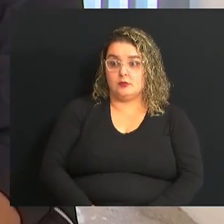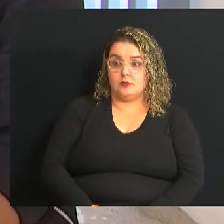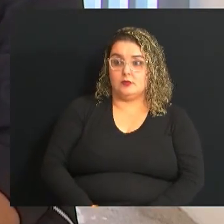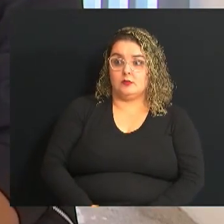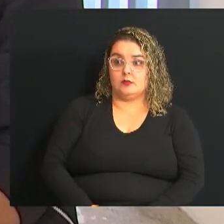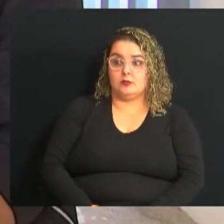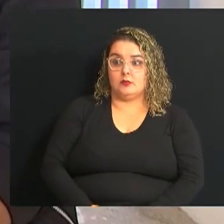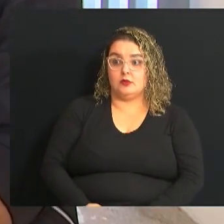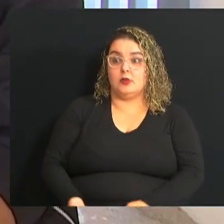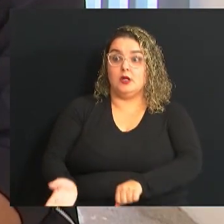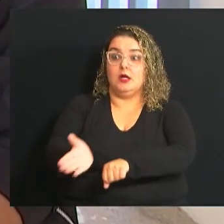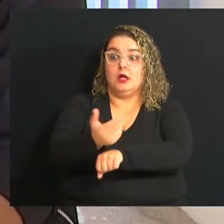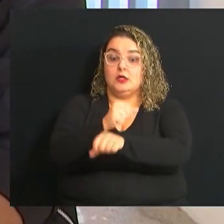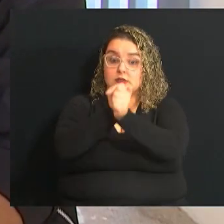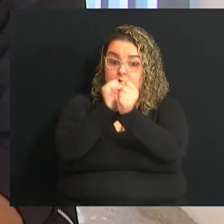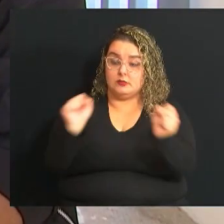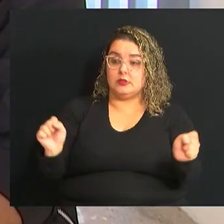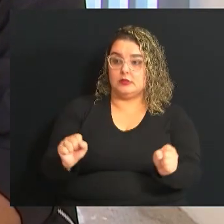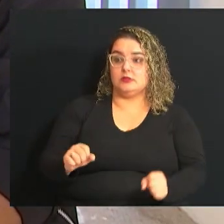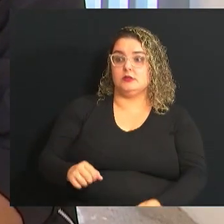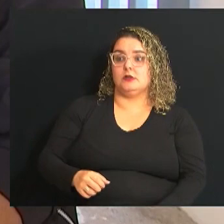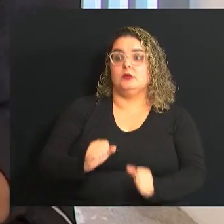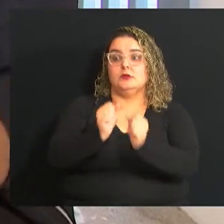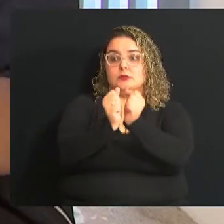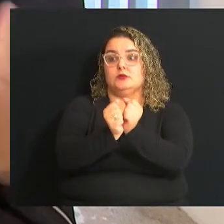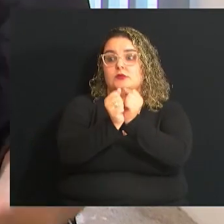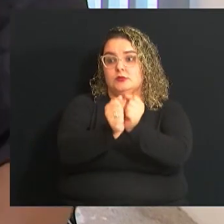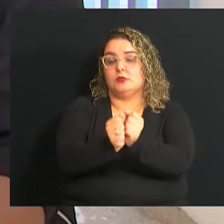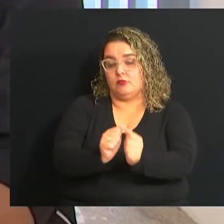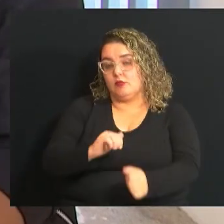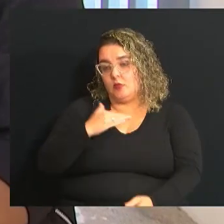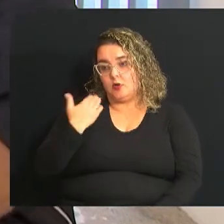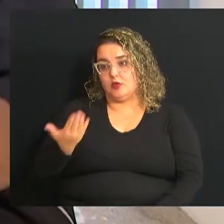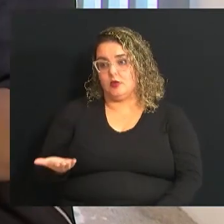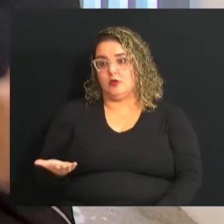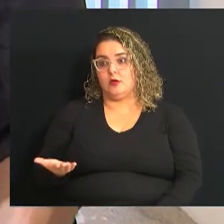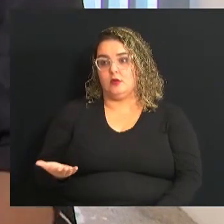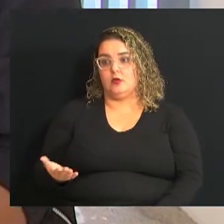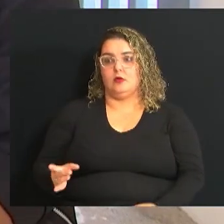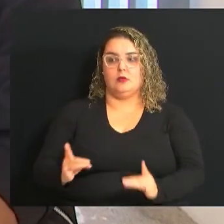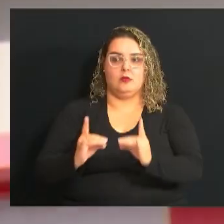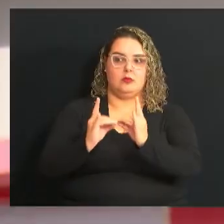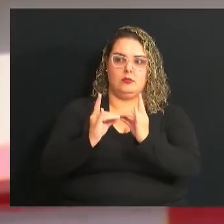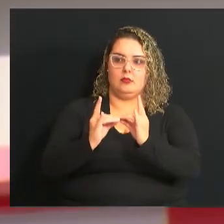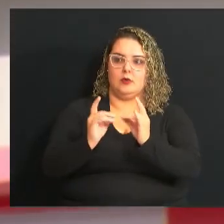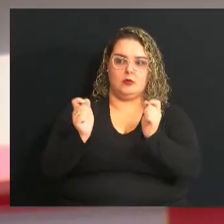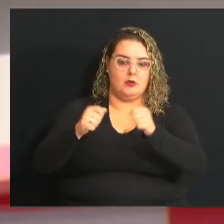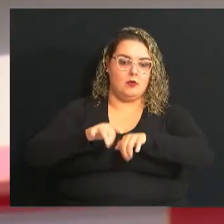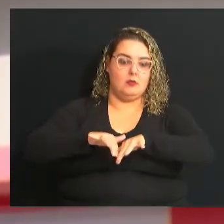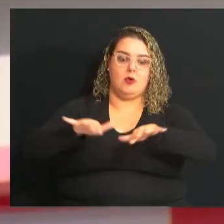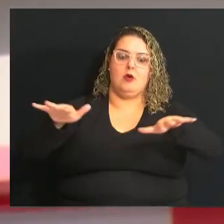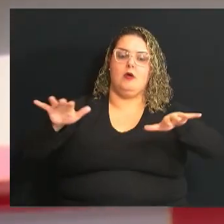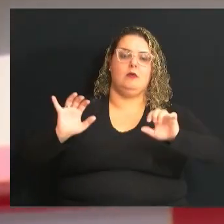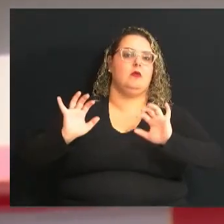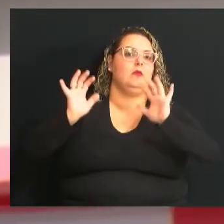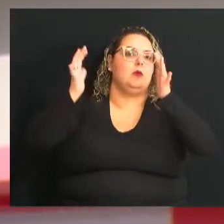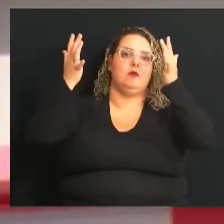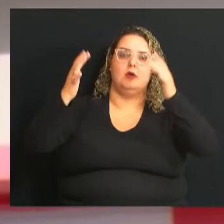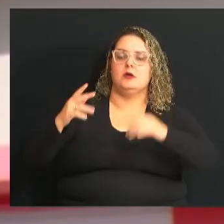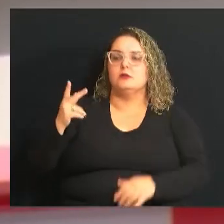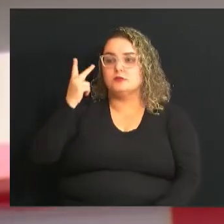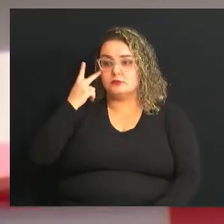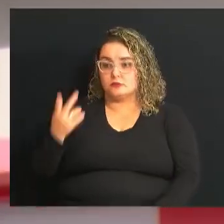portas e que ele conseguisse combater o racismo através da sua inteligência. Então ele dentro dos jornais